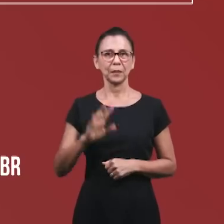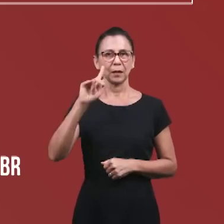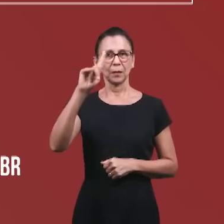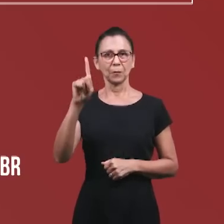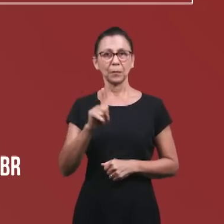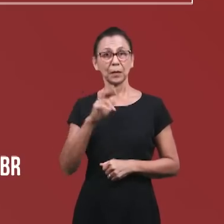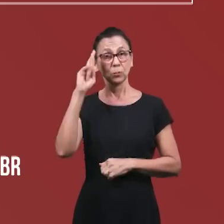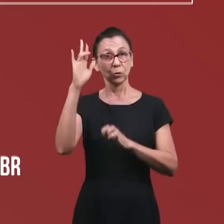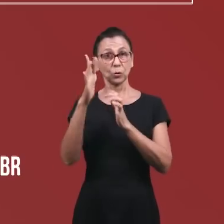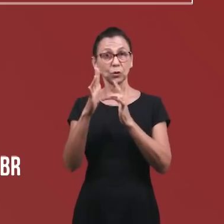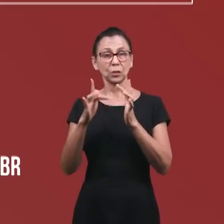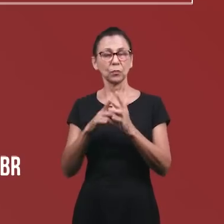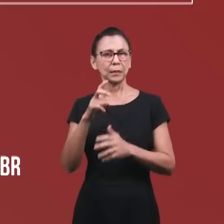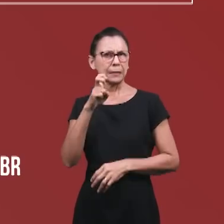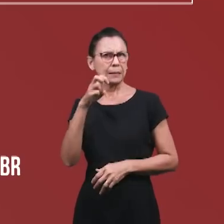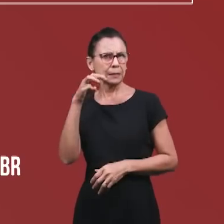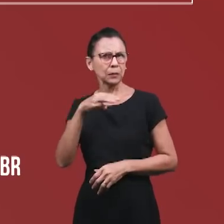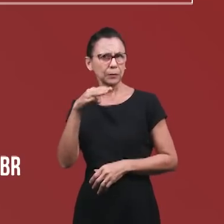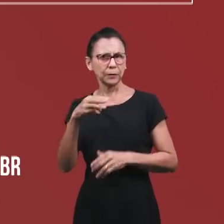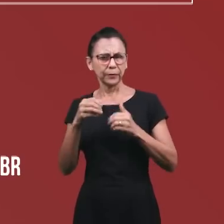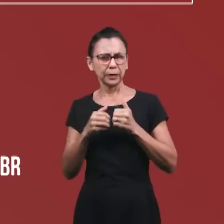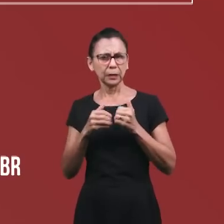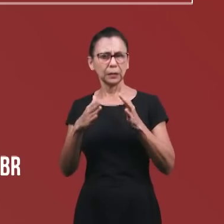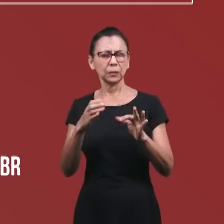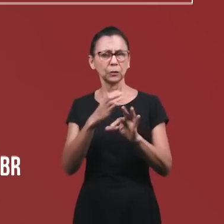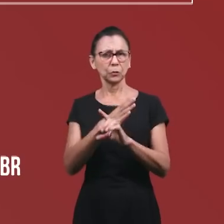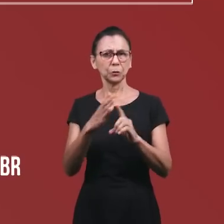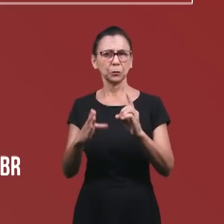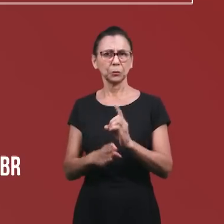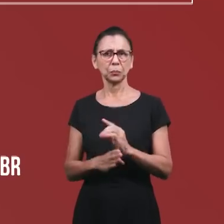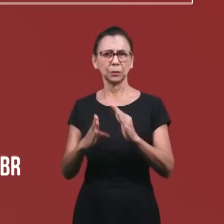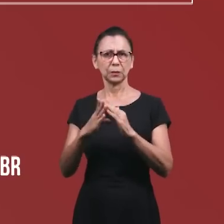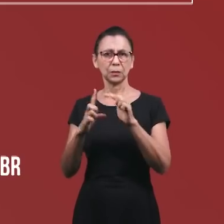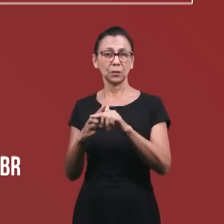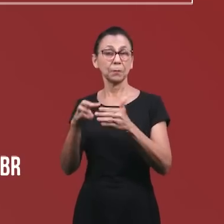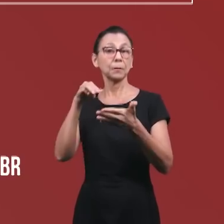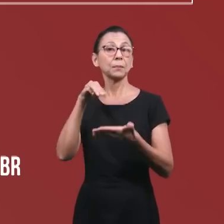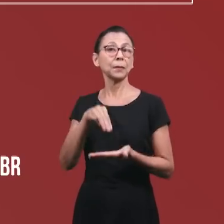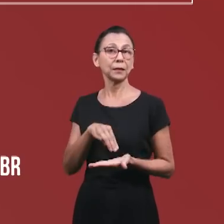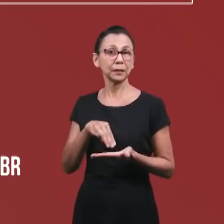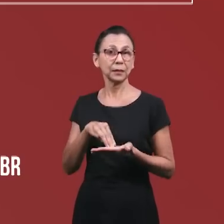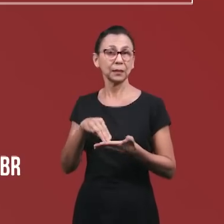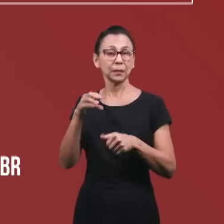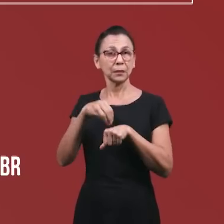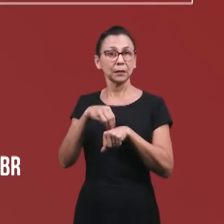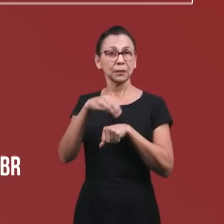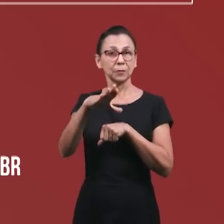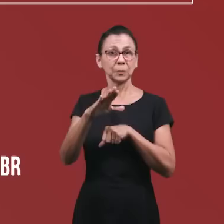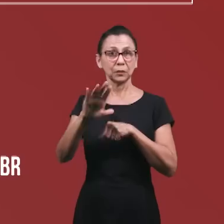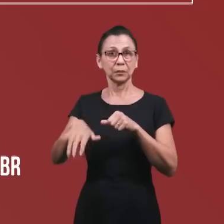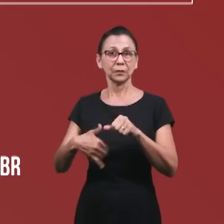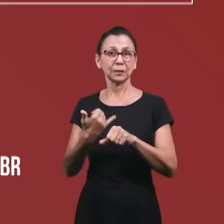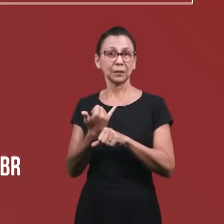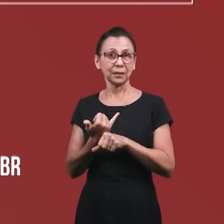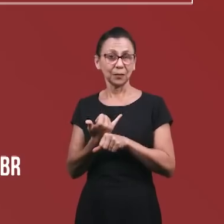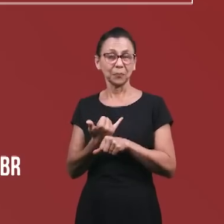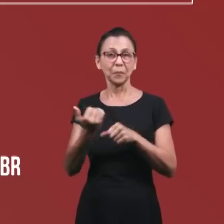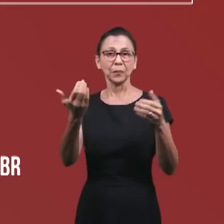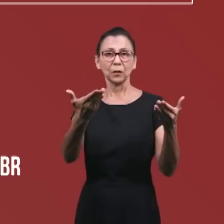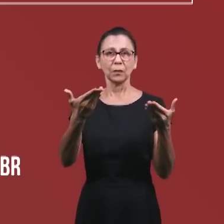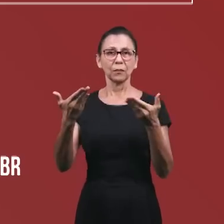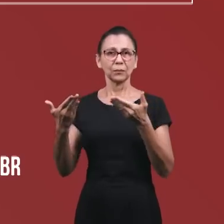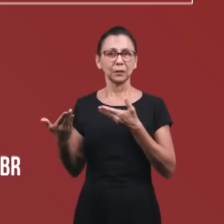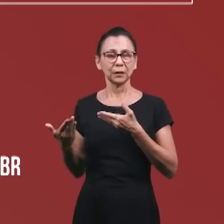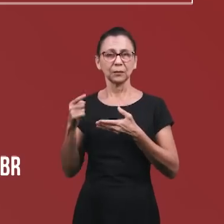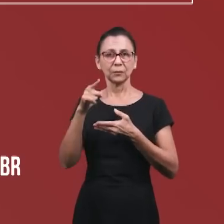A paz do Senhor Jesus. Dentro de 5 minutos, daremos início a um culto da Igreja Cristã Maranata, transmitido